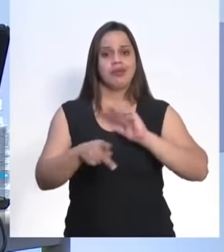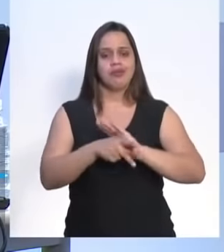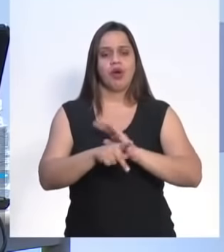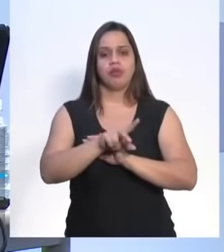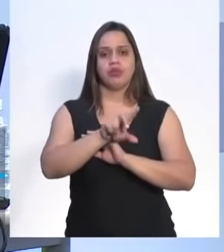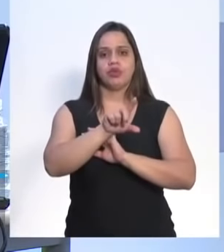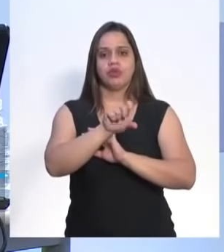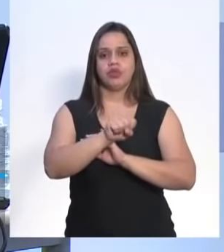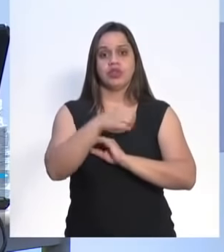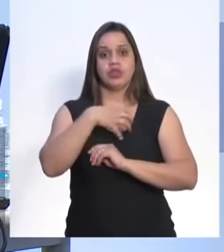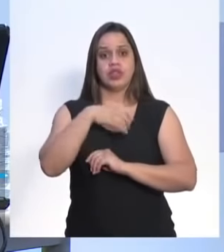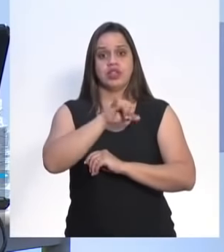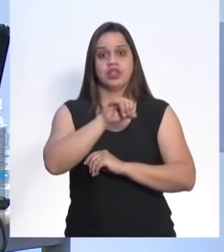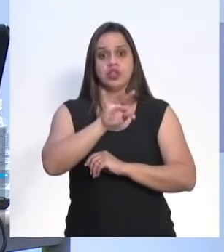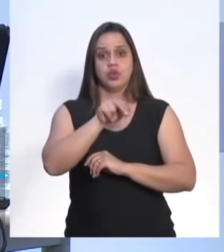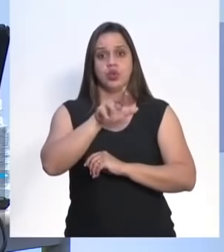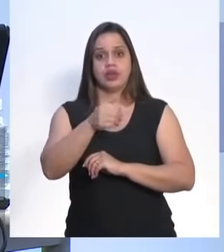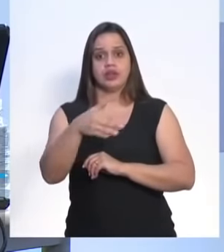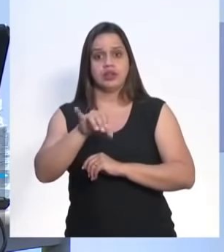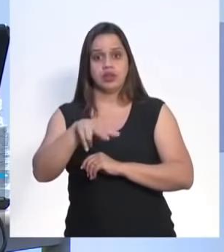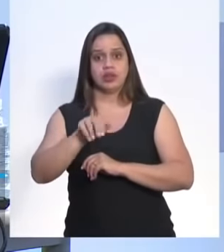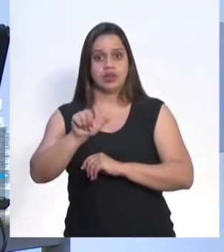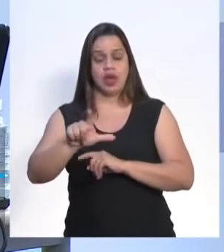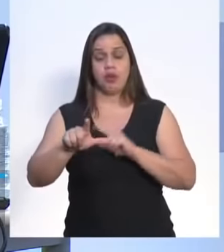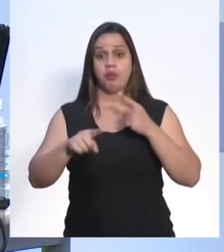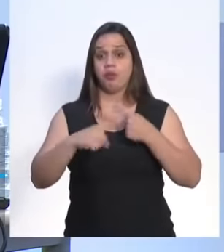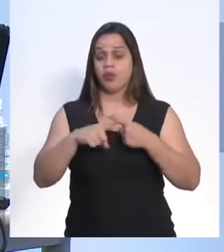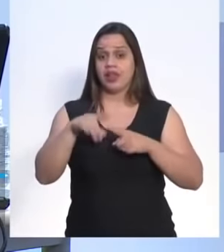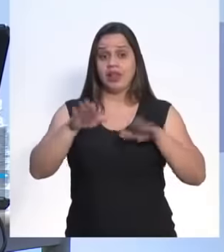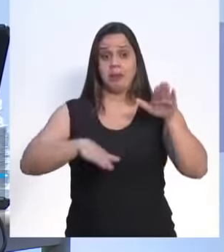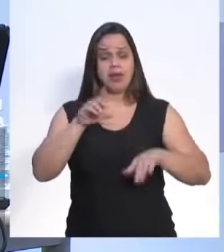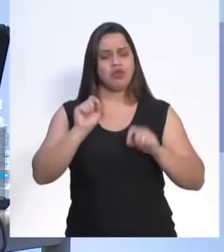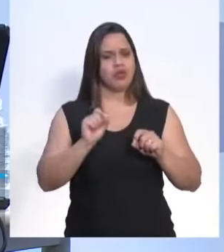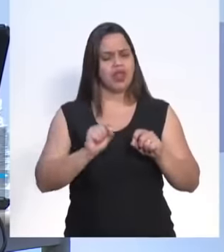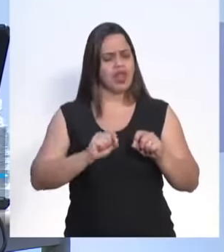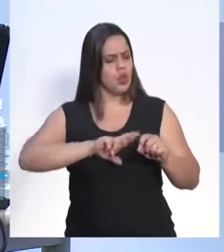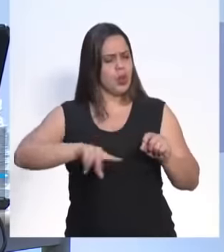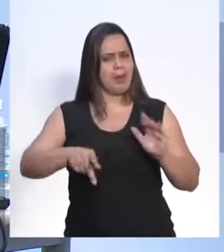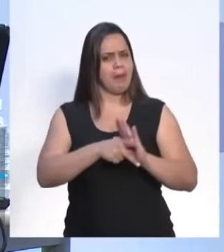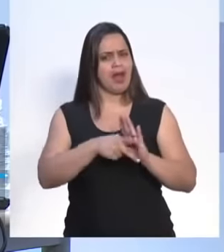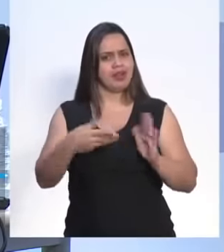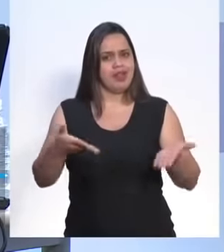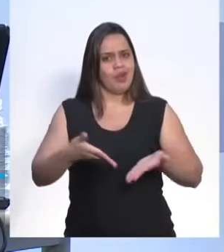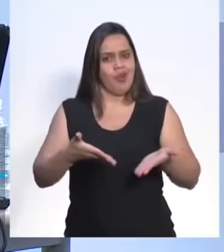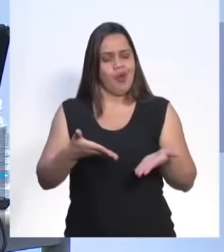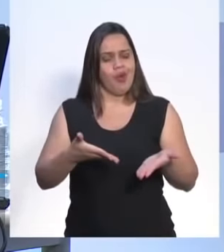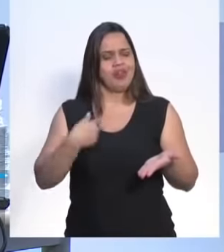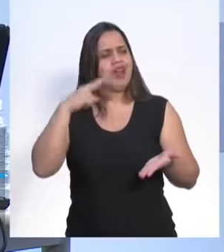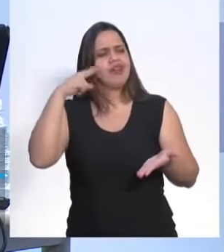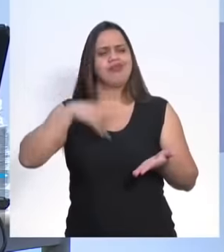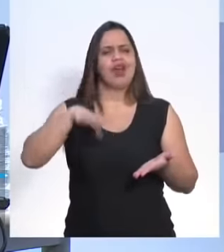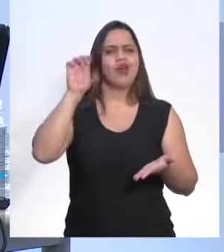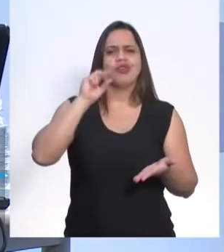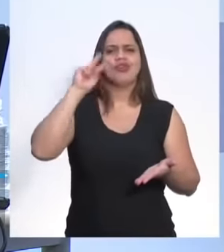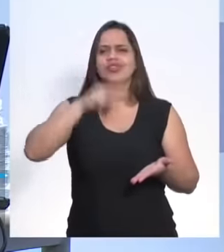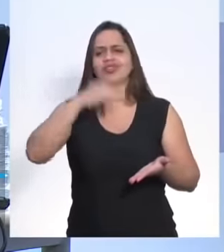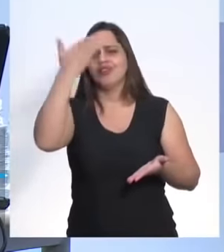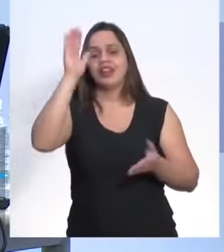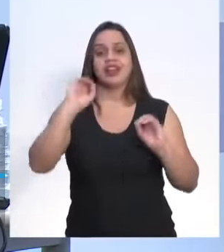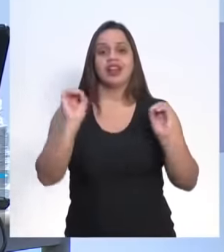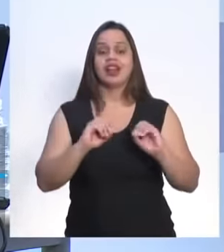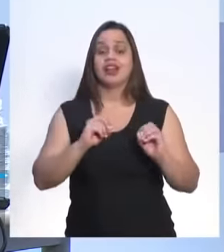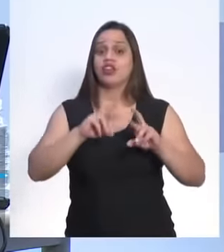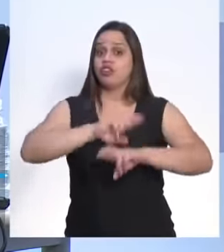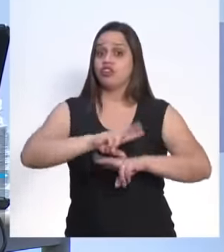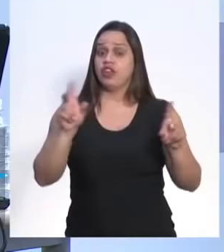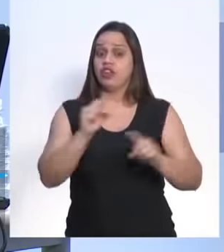Porque dependendo da situação, essa gíria nem é mais atual, a pessoa nem vai entender mais o que ela significa. Diferente da social, da histórica